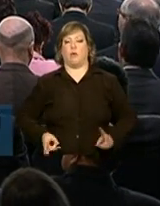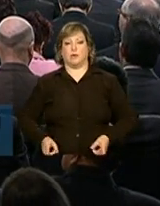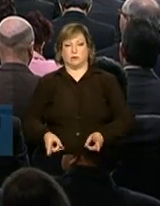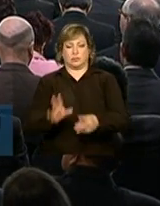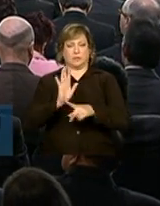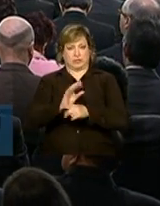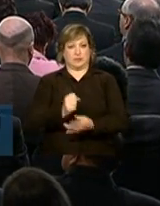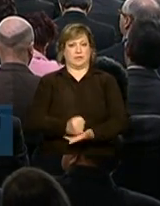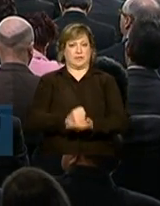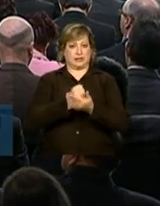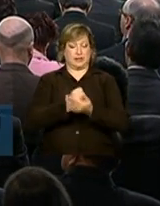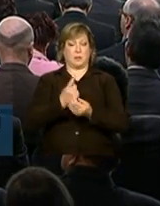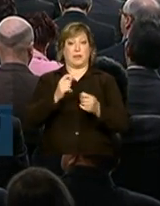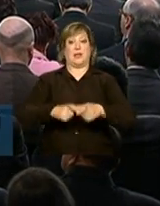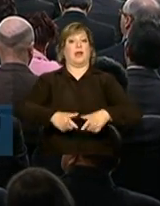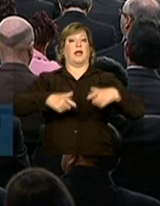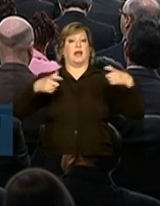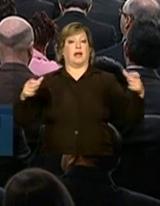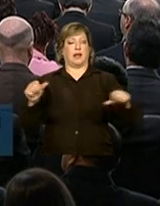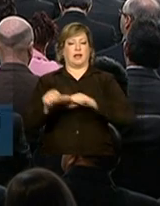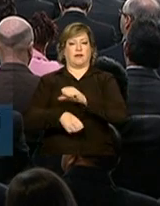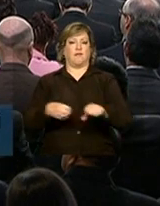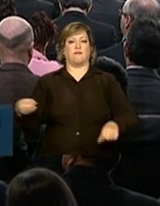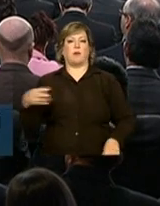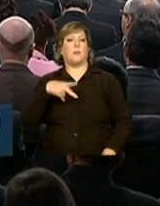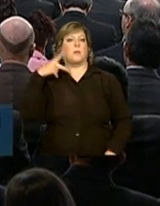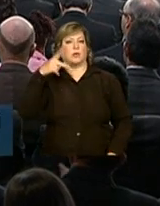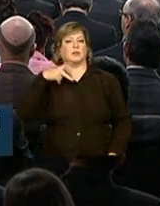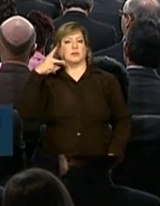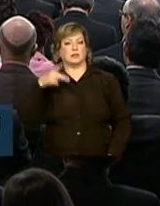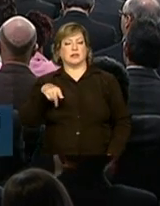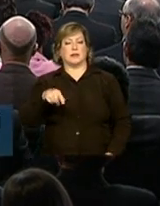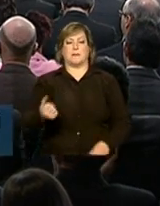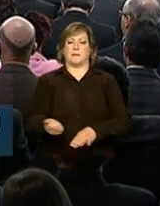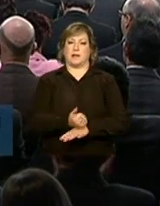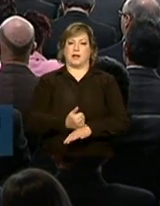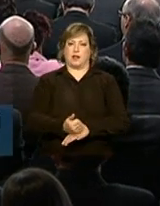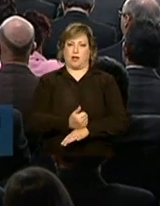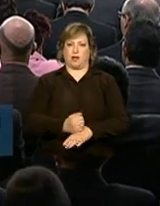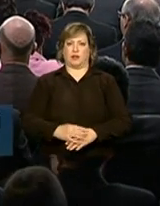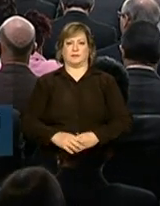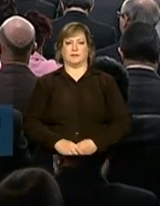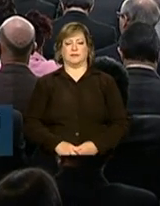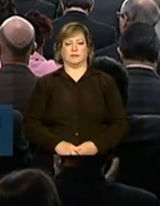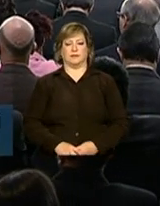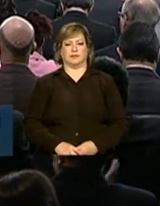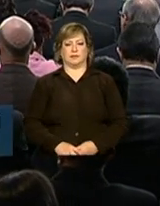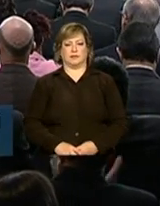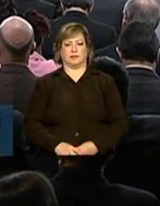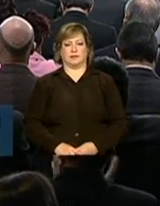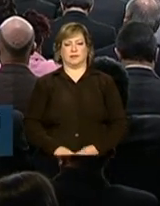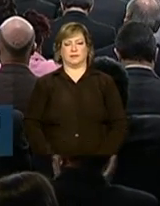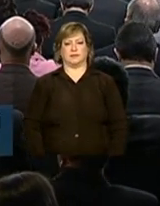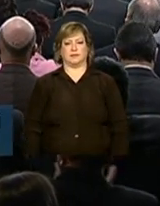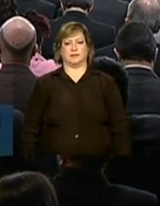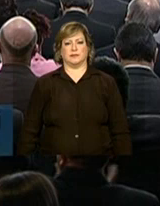defender uma ampla reforma política que aprimore